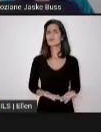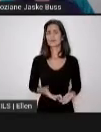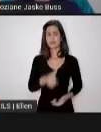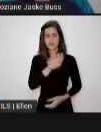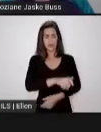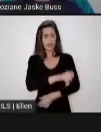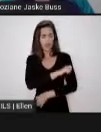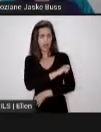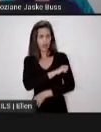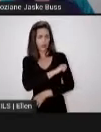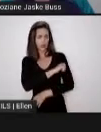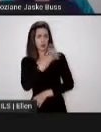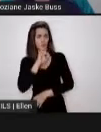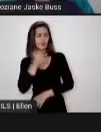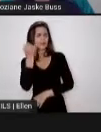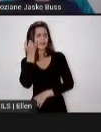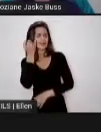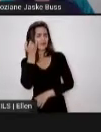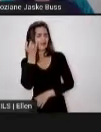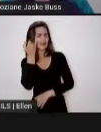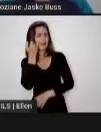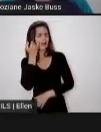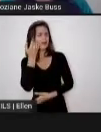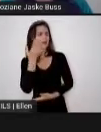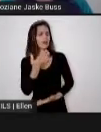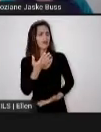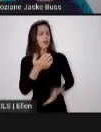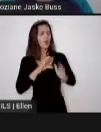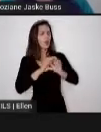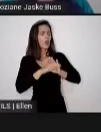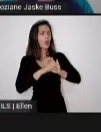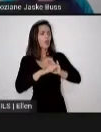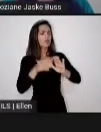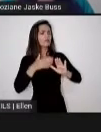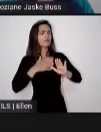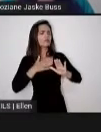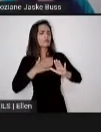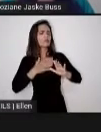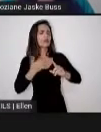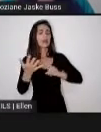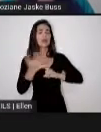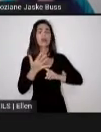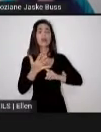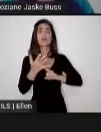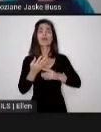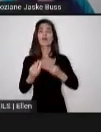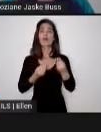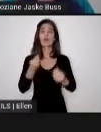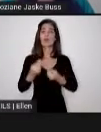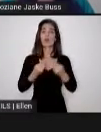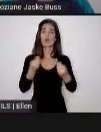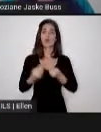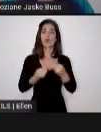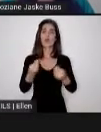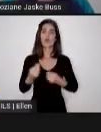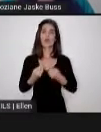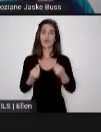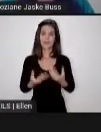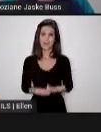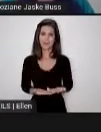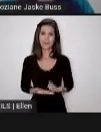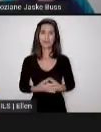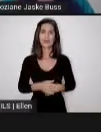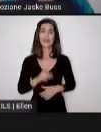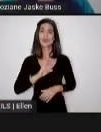deficiência intelectual ela quer nos dizer? Então, mais uma vez, repetindo, né? Não é numa perspectiva